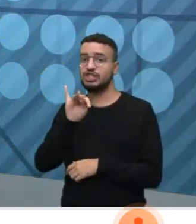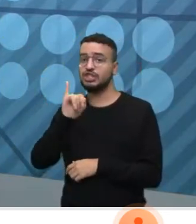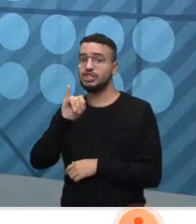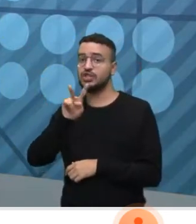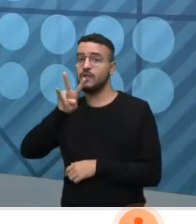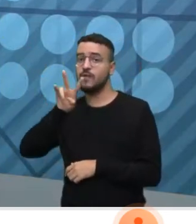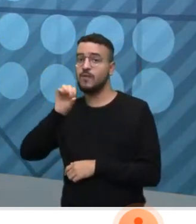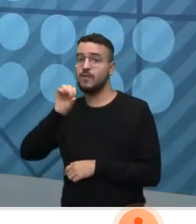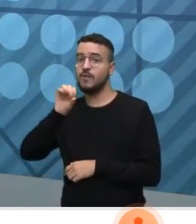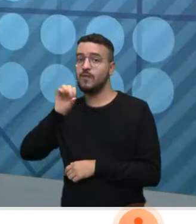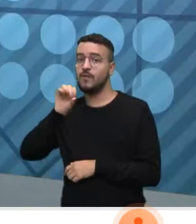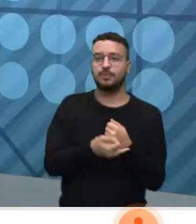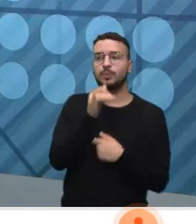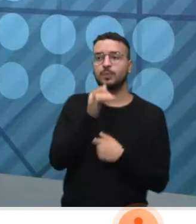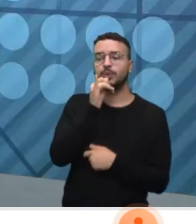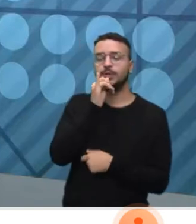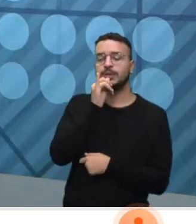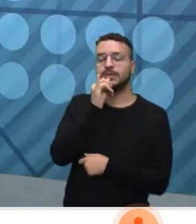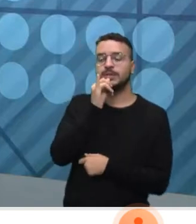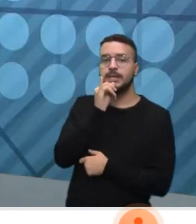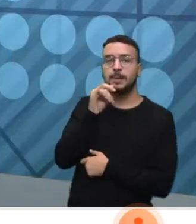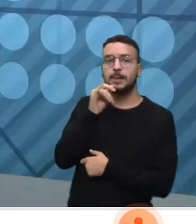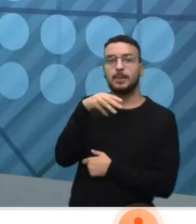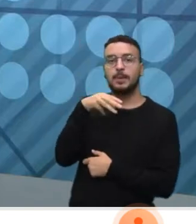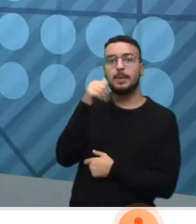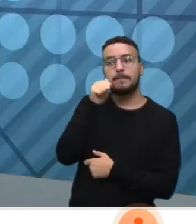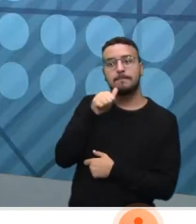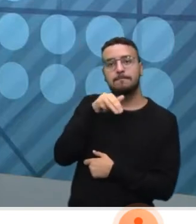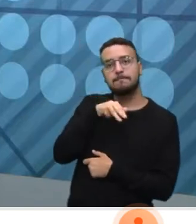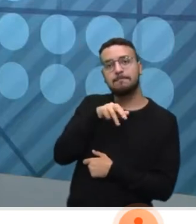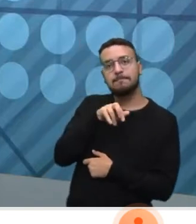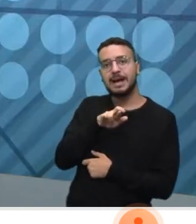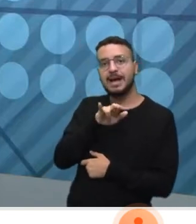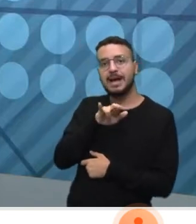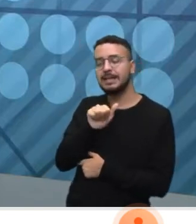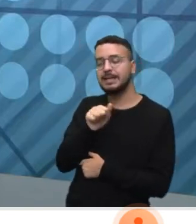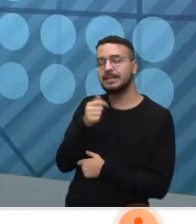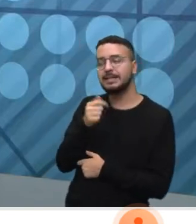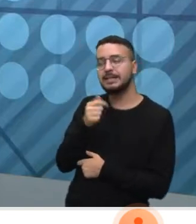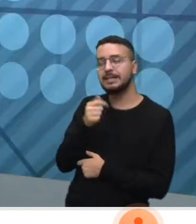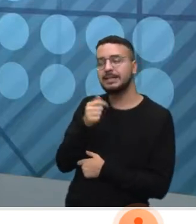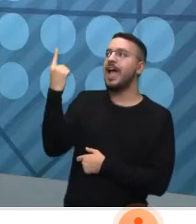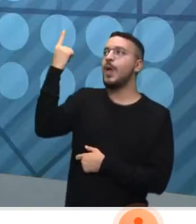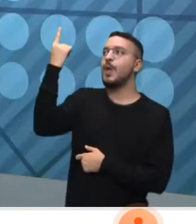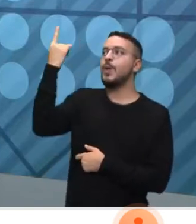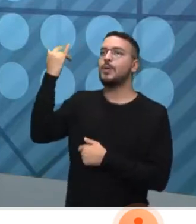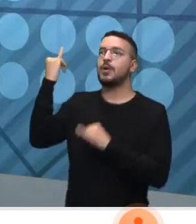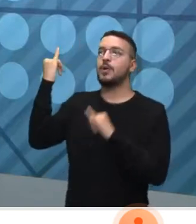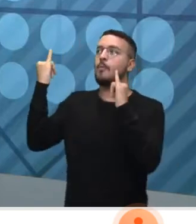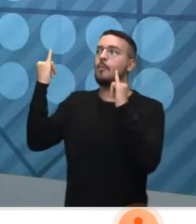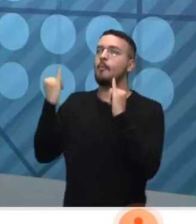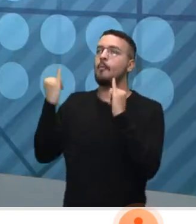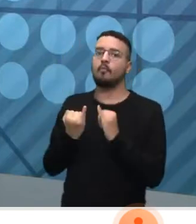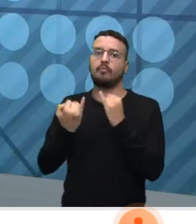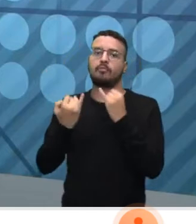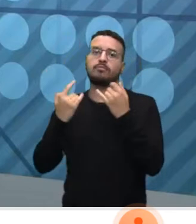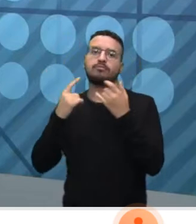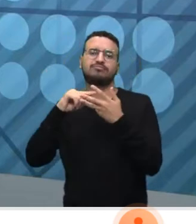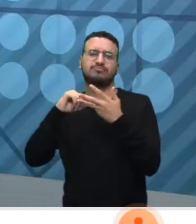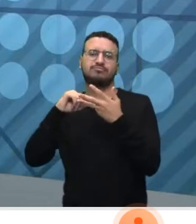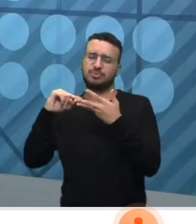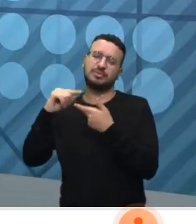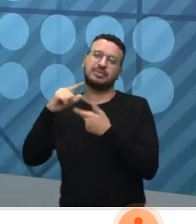alto, como ele é magro, ou, enfim, algumas características das pessoas que serão apresentadas.